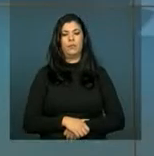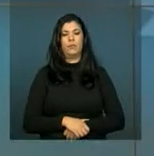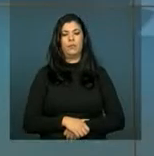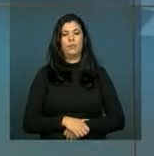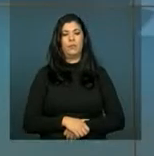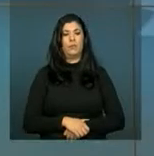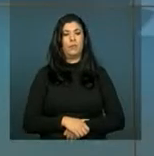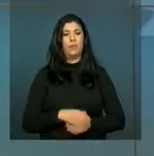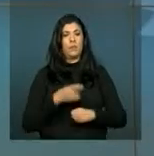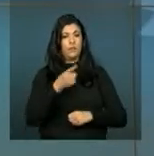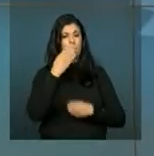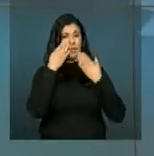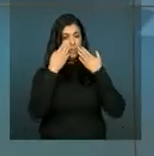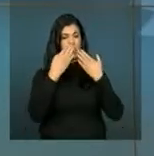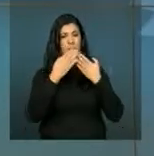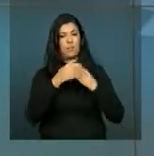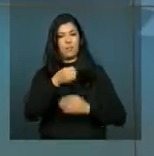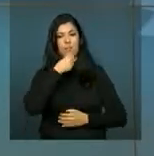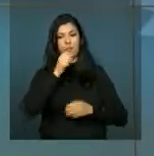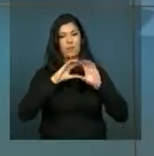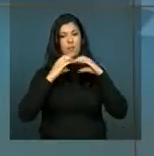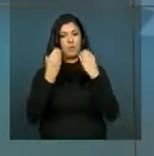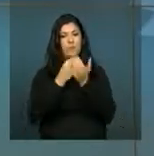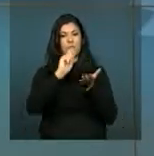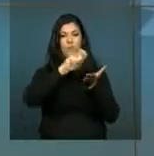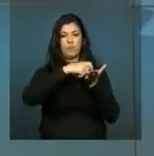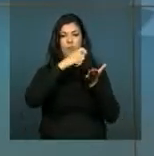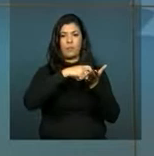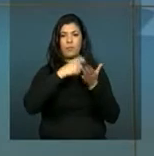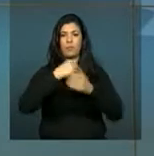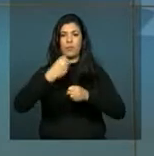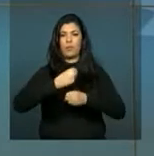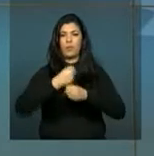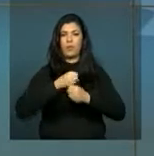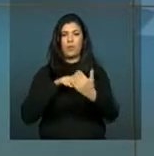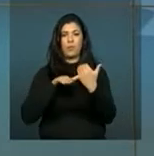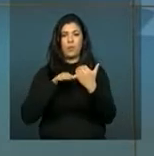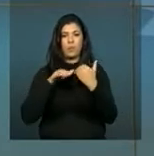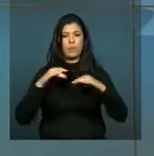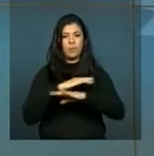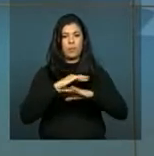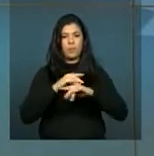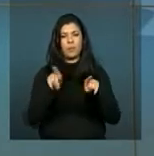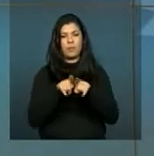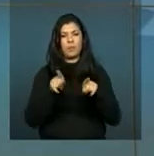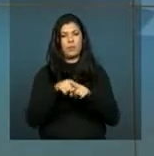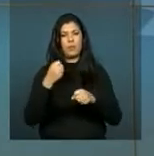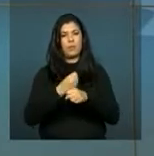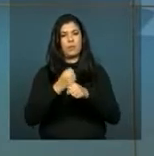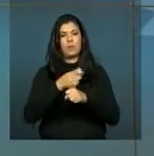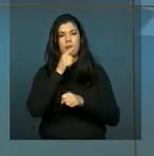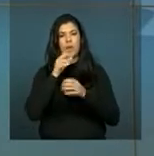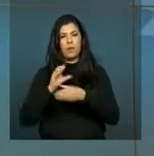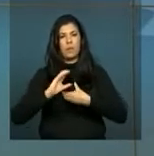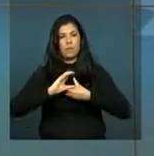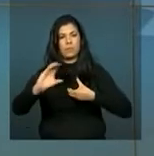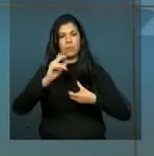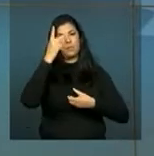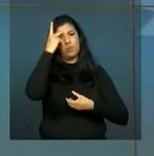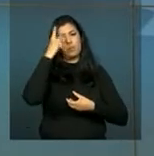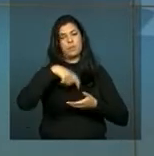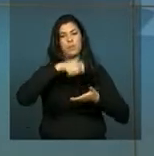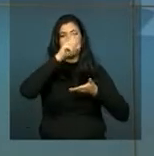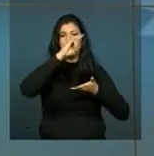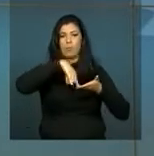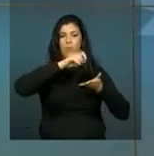e essa foi a entrevista coletiva sobre a assinatura para obras de mobilidade urbana e saneamento no Estado de São Paulo o